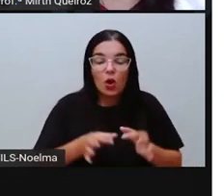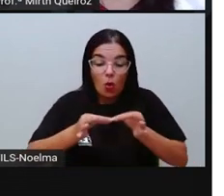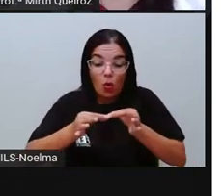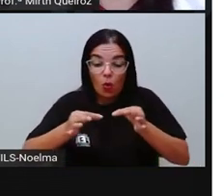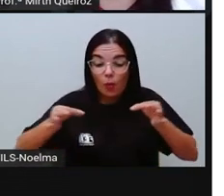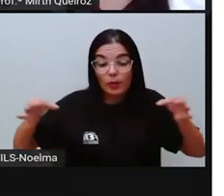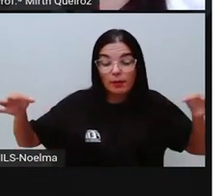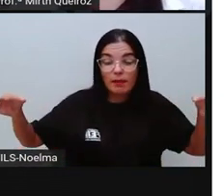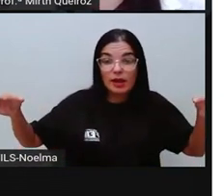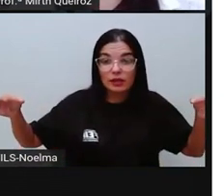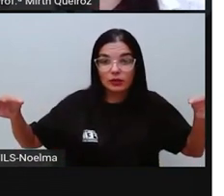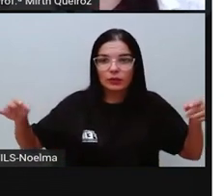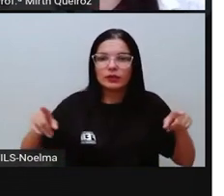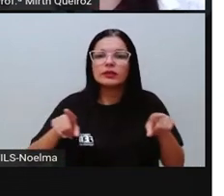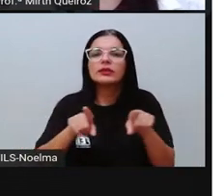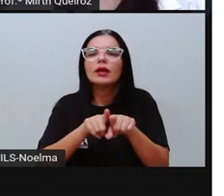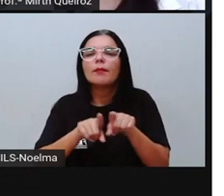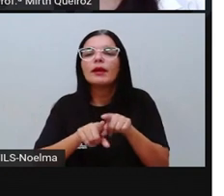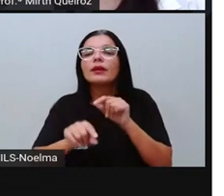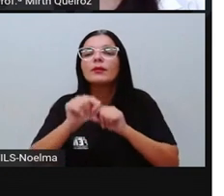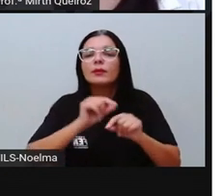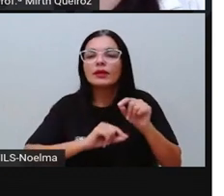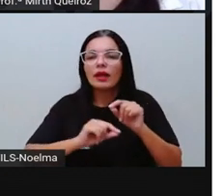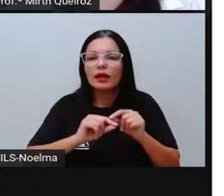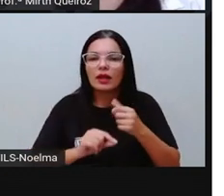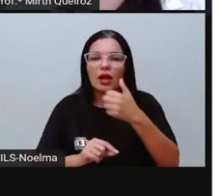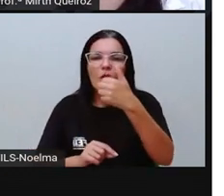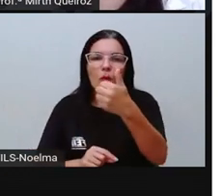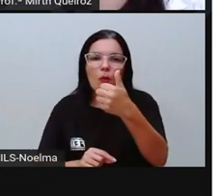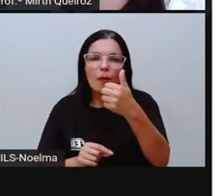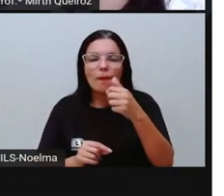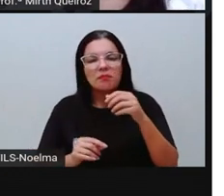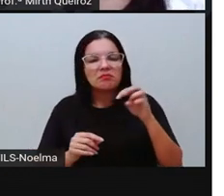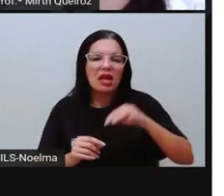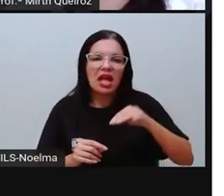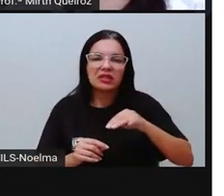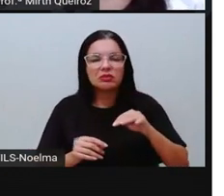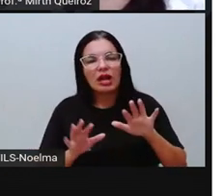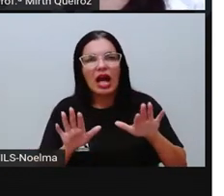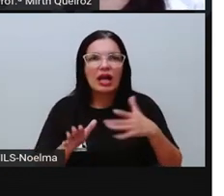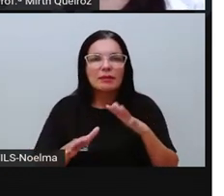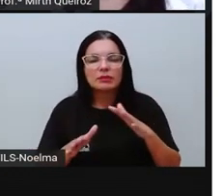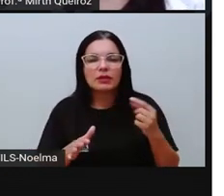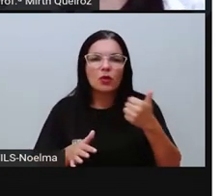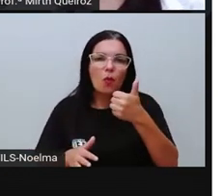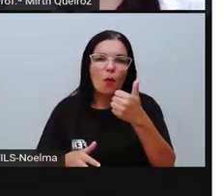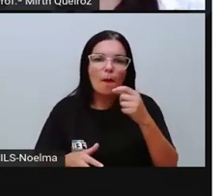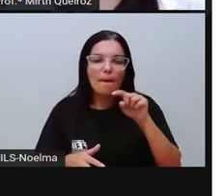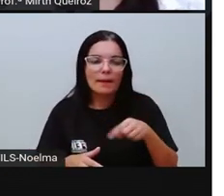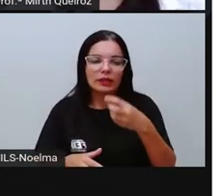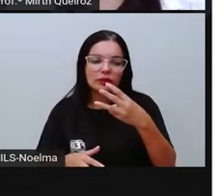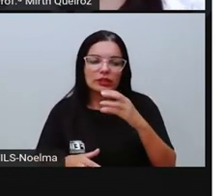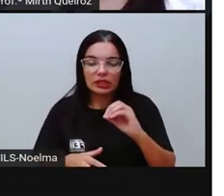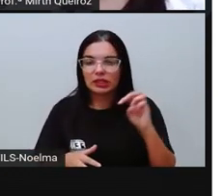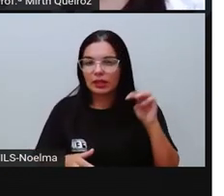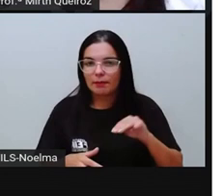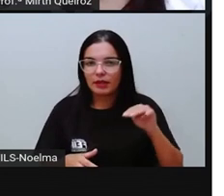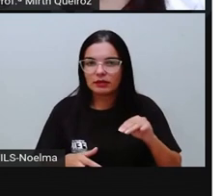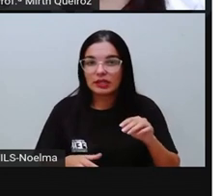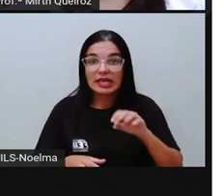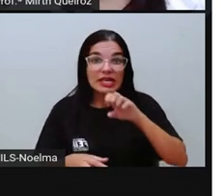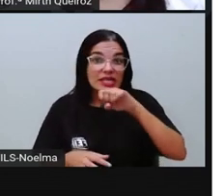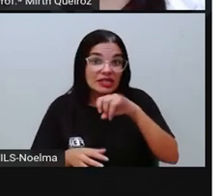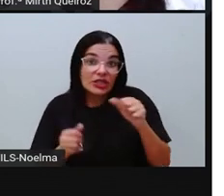de 1 metro a 1,30 m, e com a cauda pode atingir até 2 metros